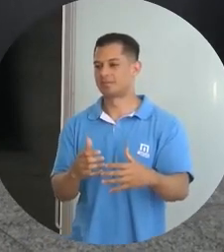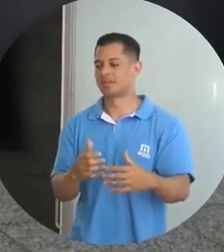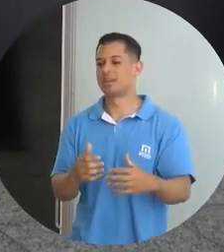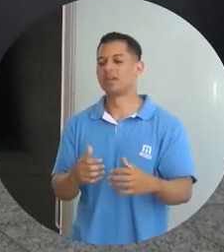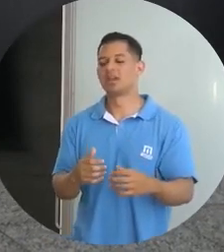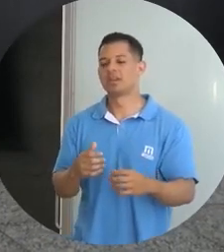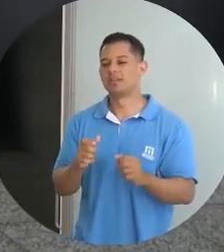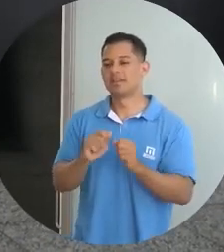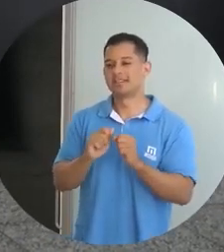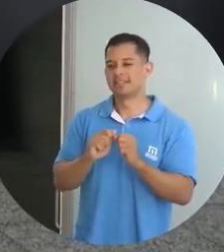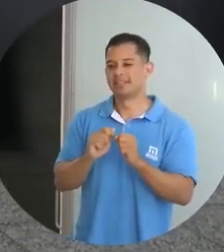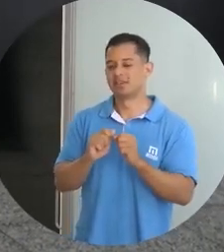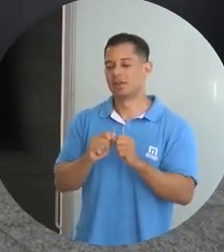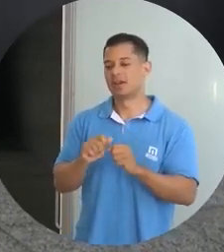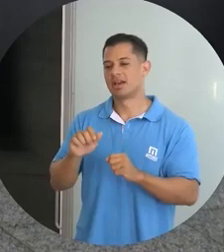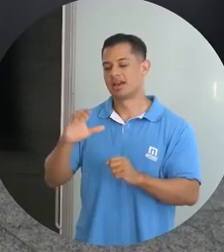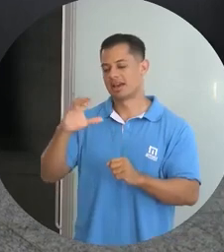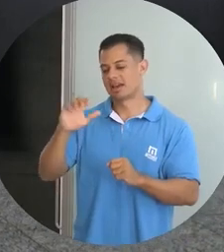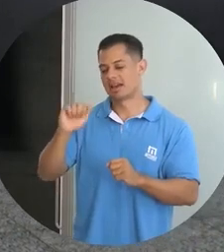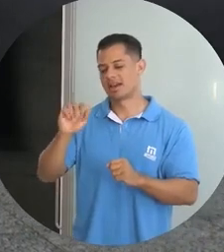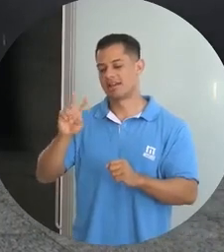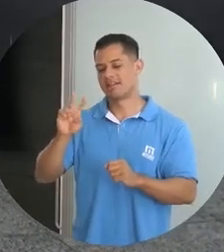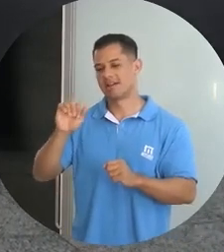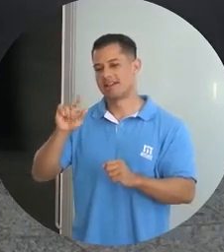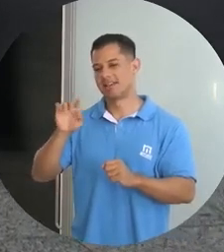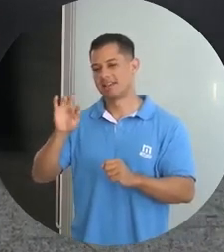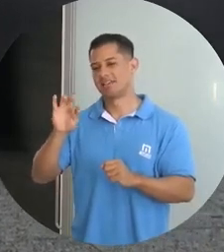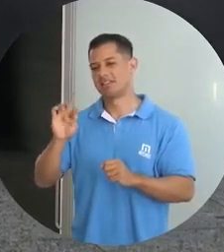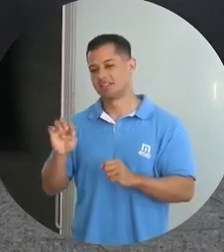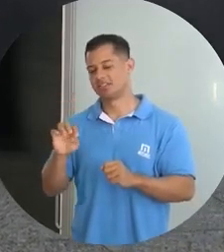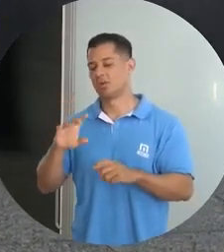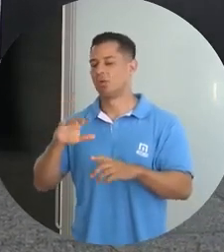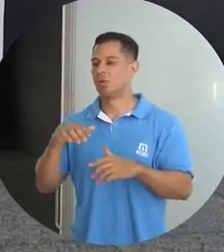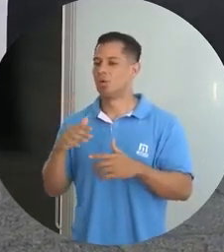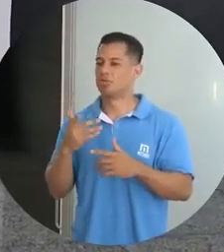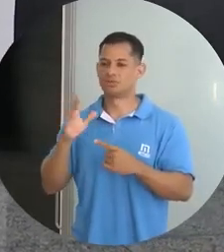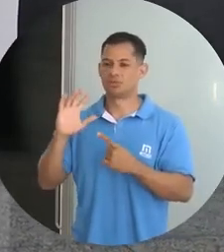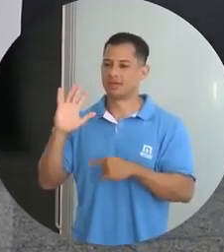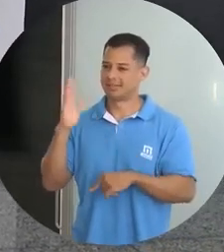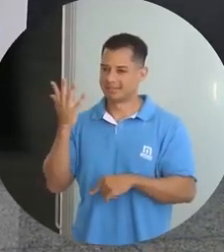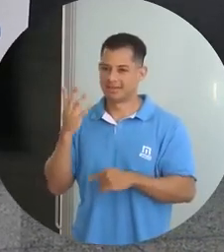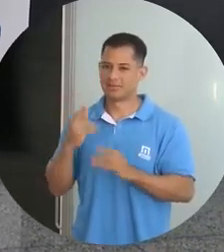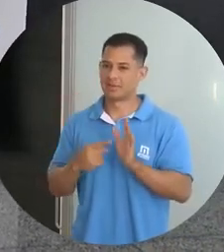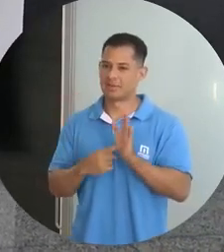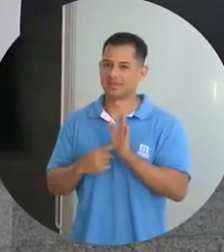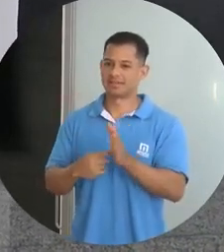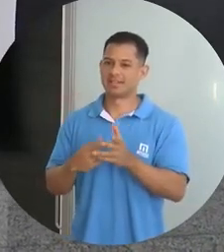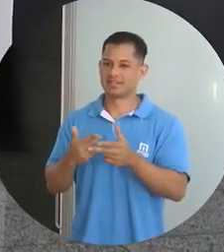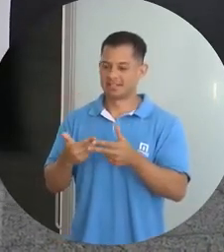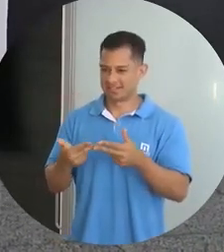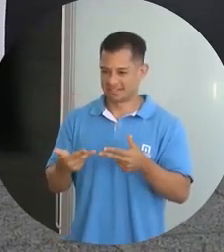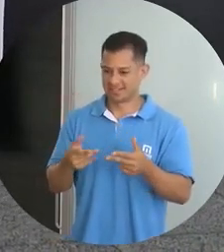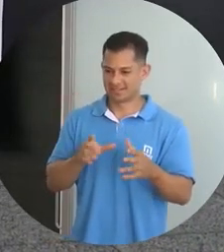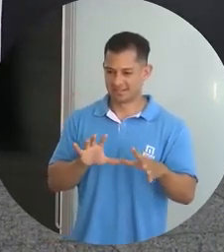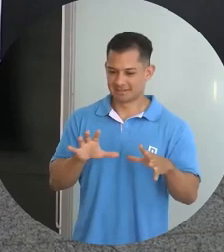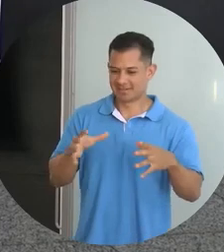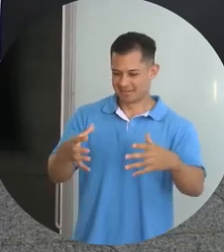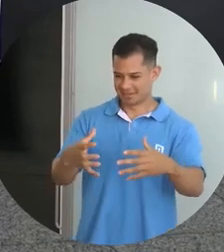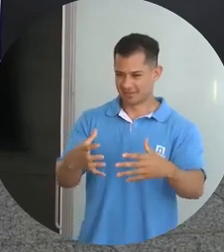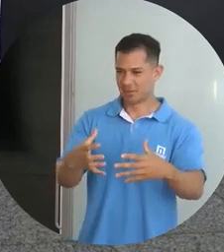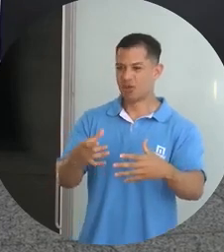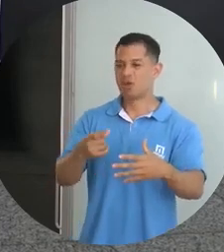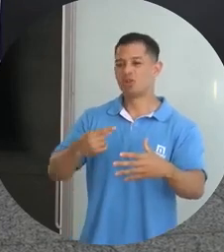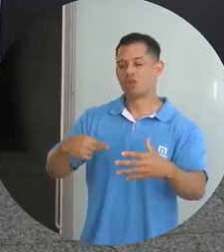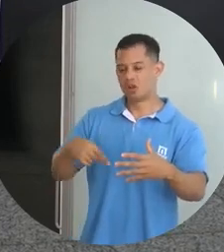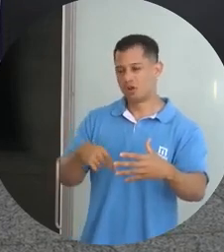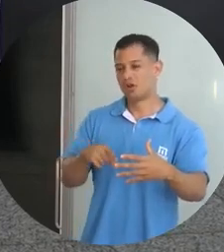fazendo um cavalete para alguma situação, ou que se quer passar todo esse cisalhamento para esse tubo, a gente insere